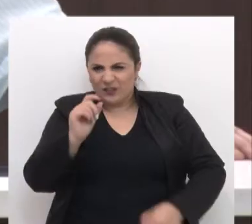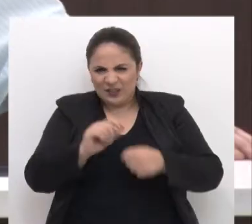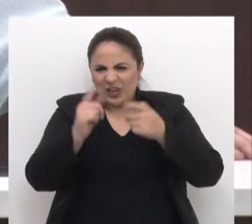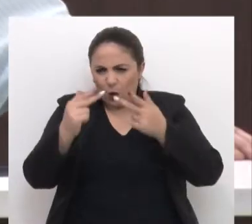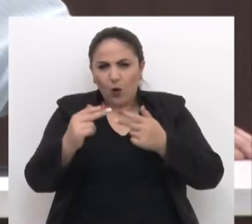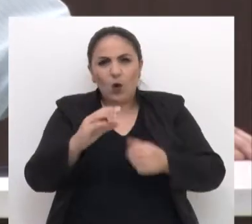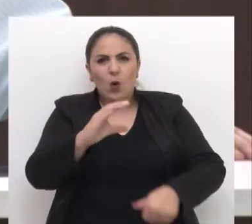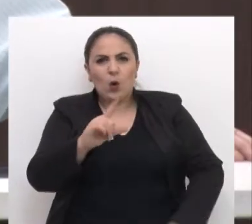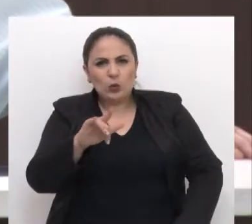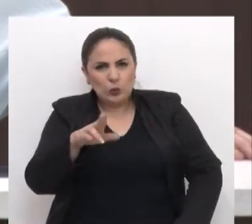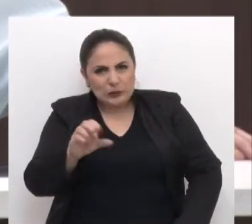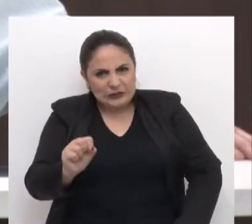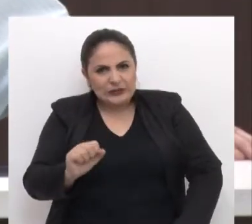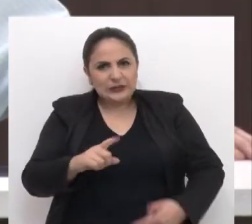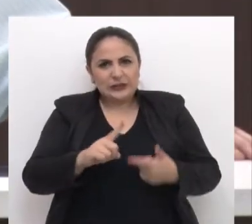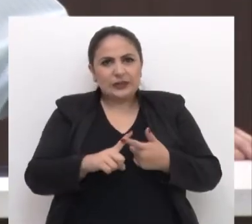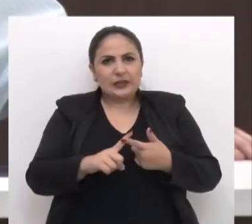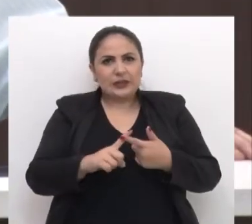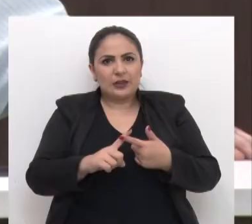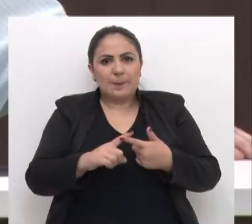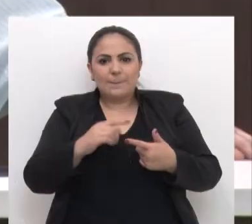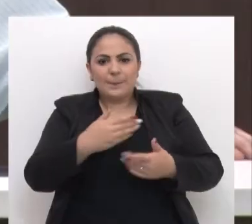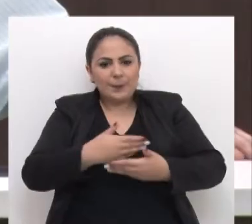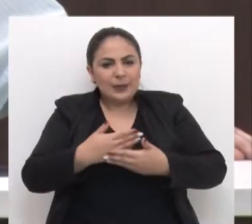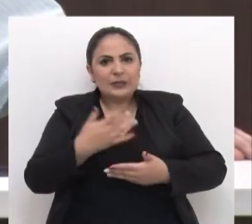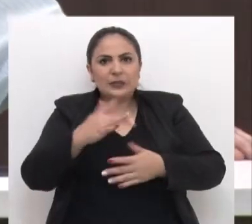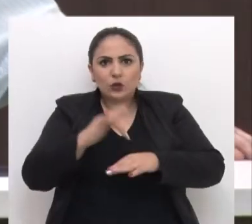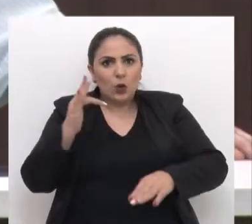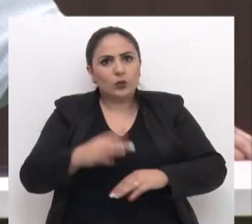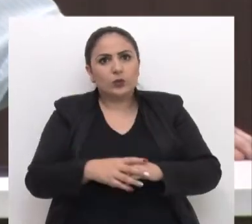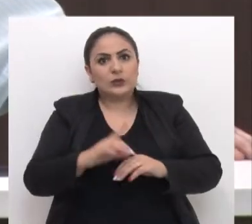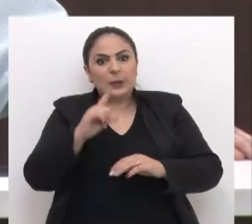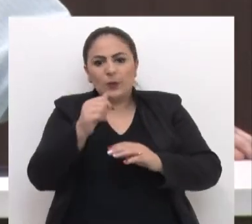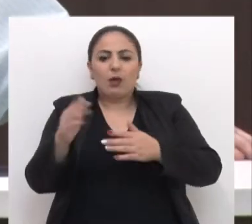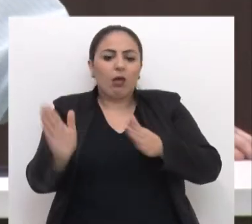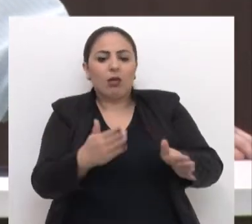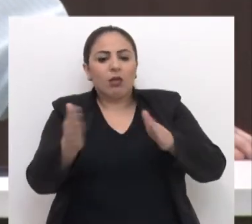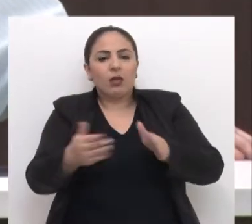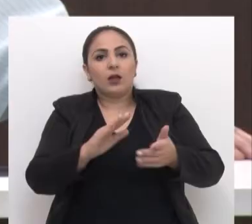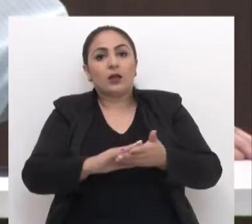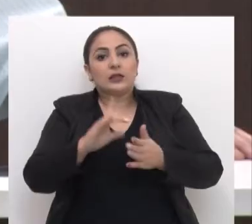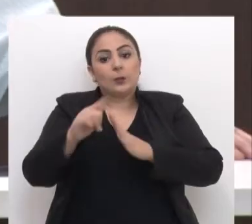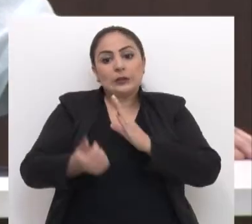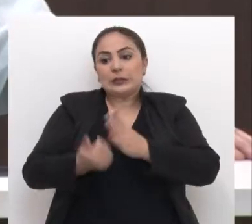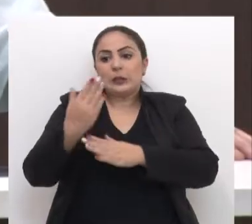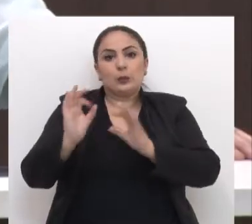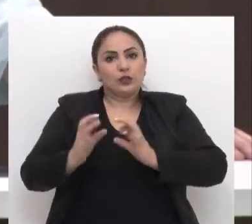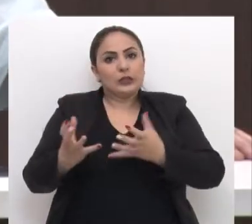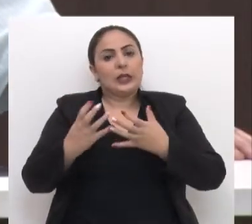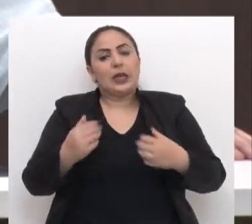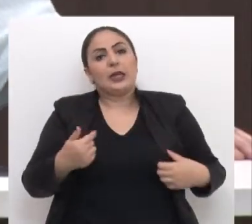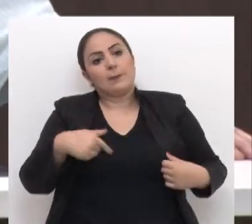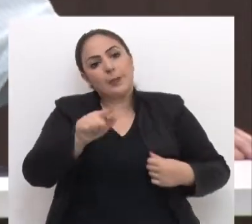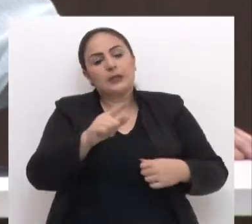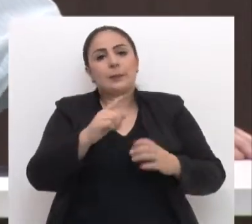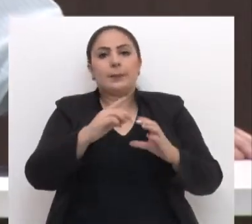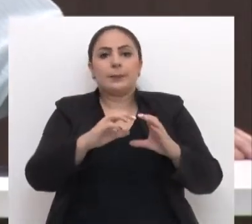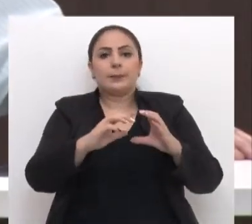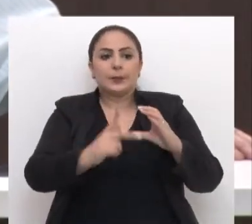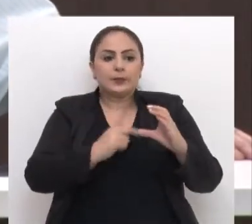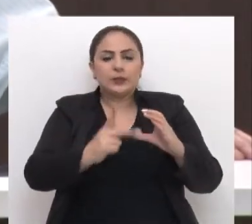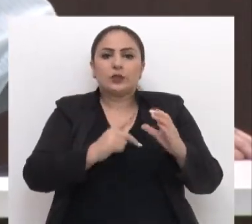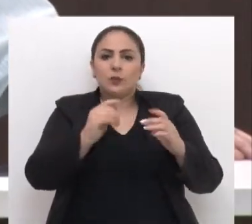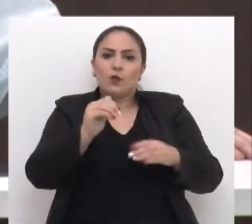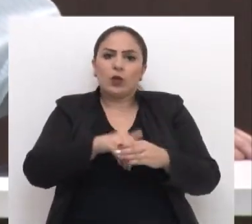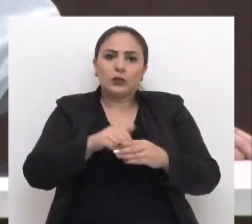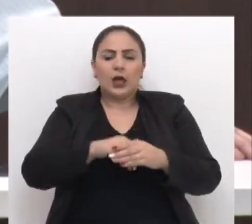Tu quer jogar, que vai fazer que nem ele fez com o Culus, dos fogos, que nem fez Meu Bebê, Meu Tesouro. Ele deixa passar, depois ele vai lá e faz o projeto que ele quer e